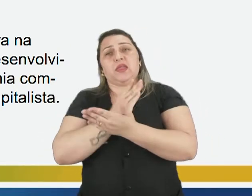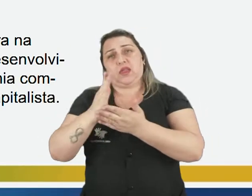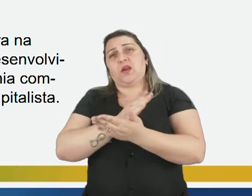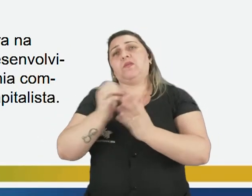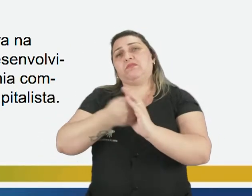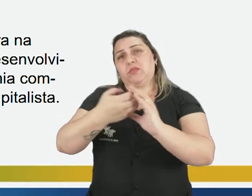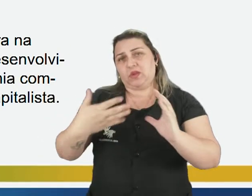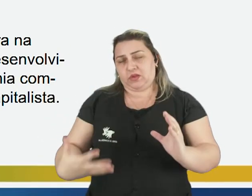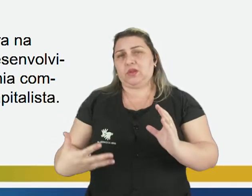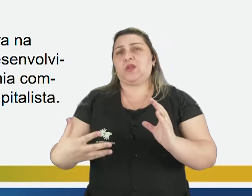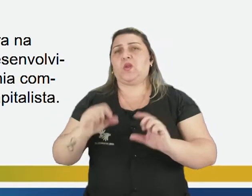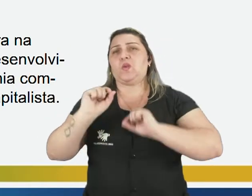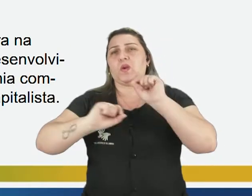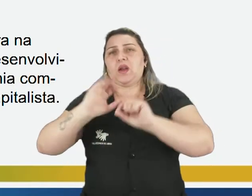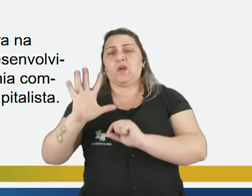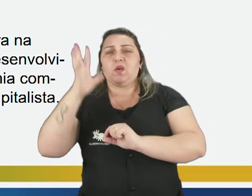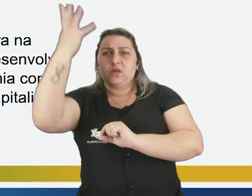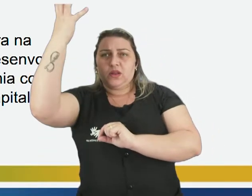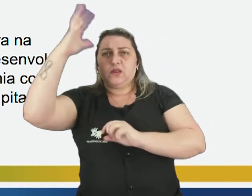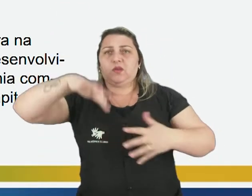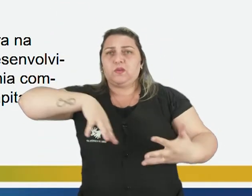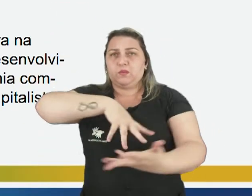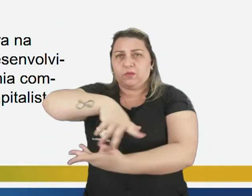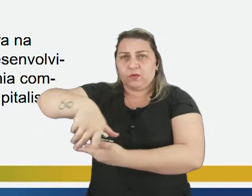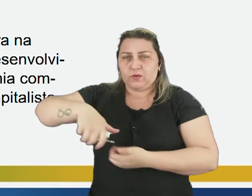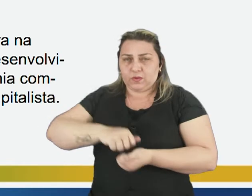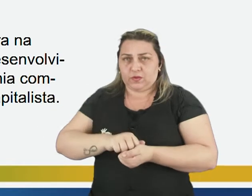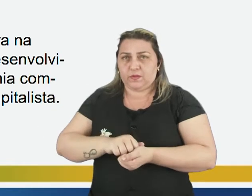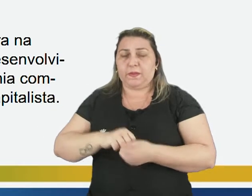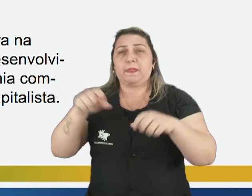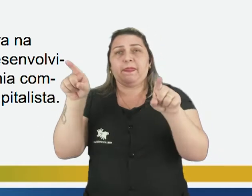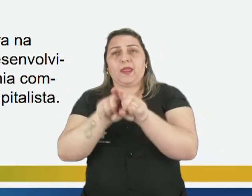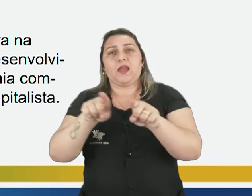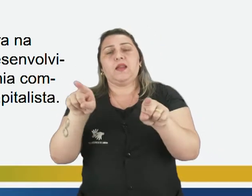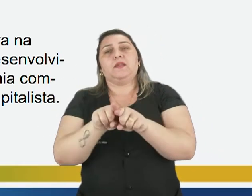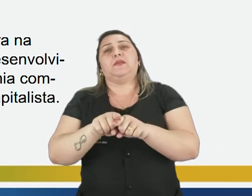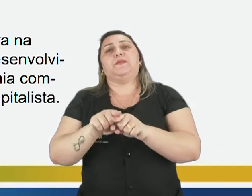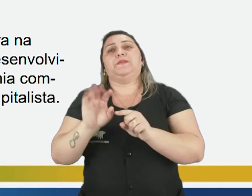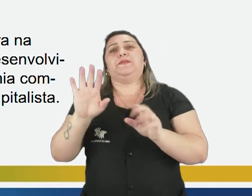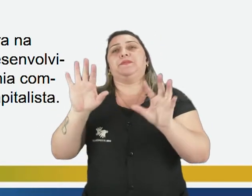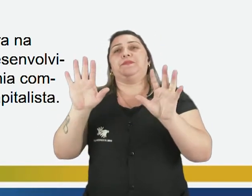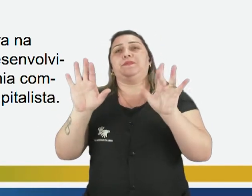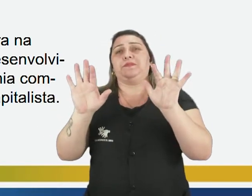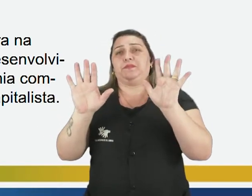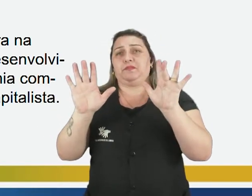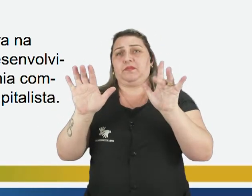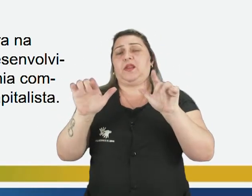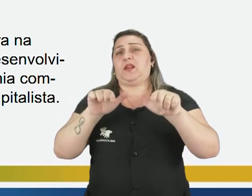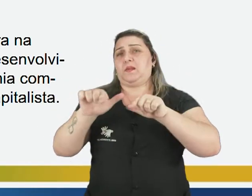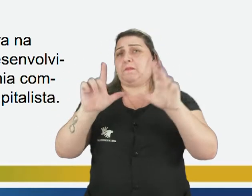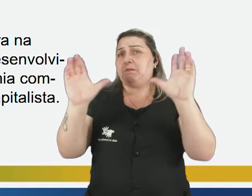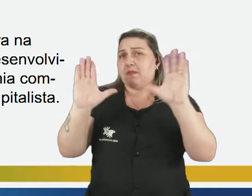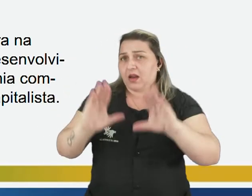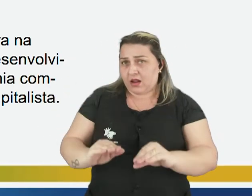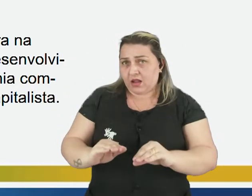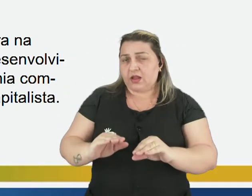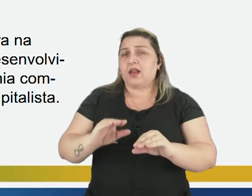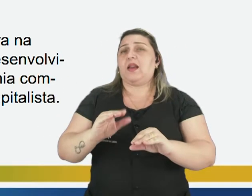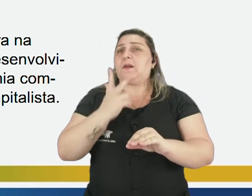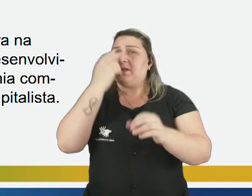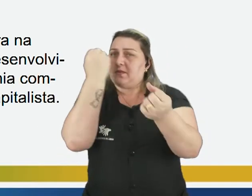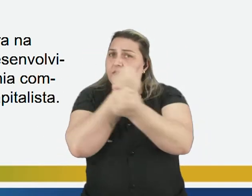muito peculiares do que acontece no resto do mundo. Além da mão de obra que alguns consideram como